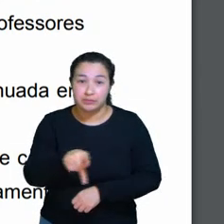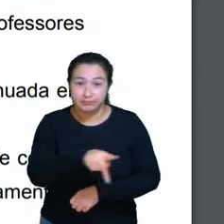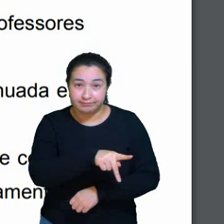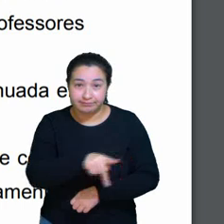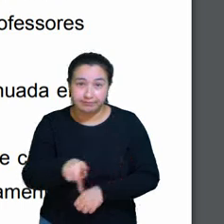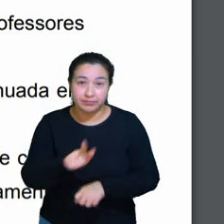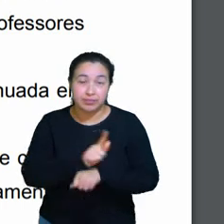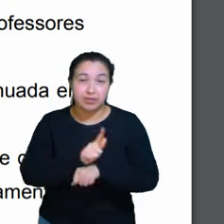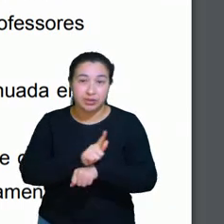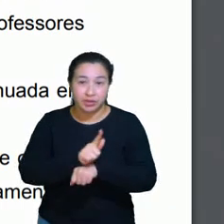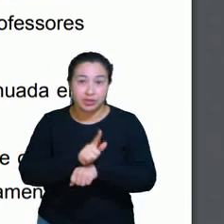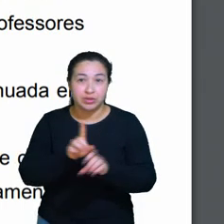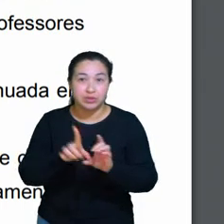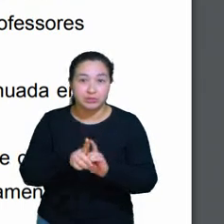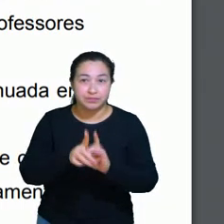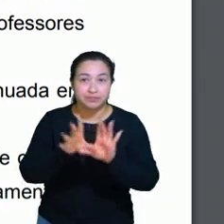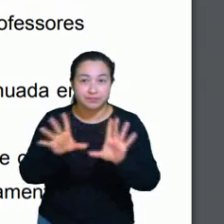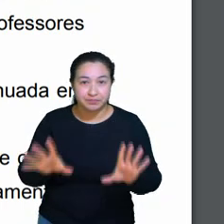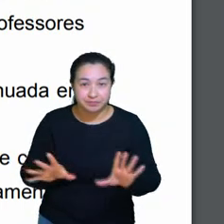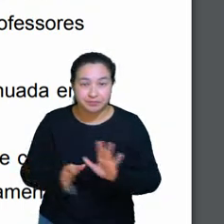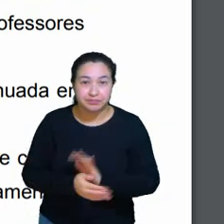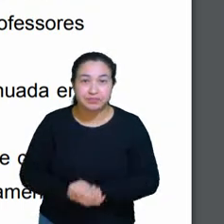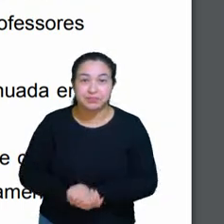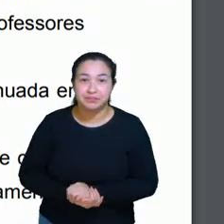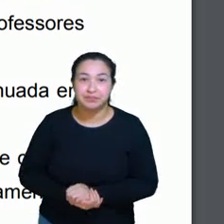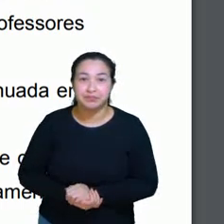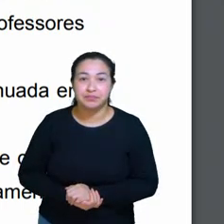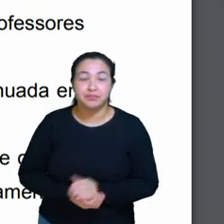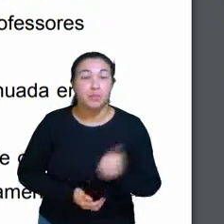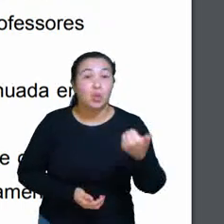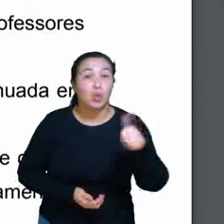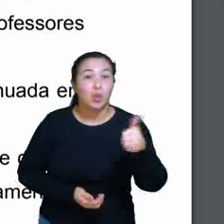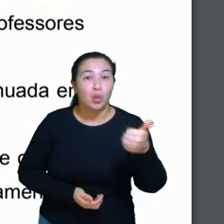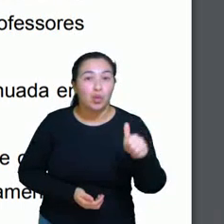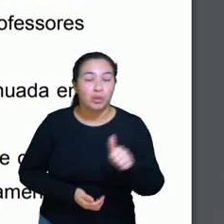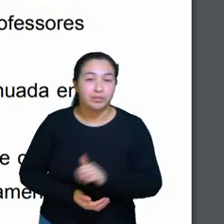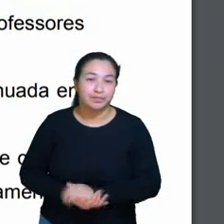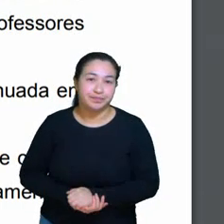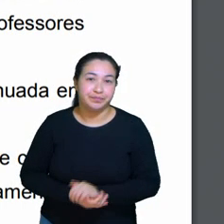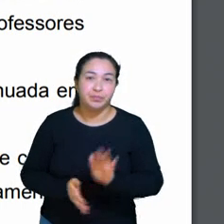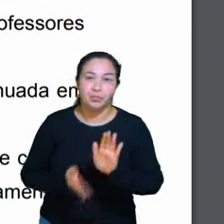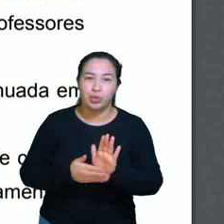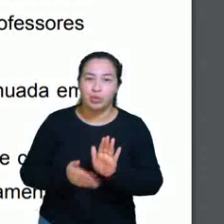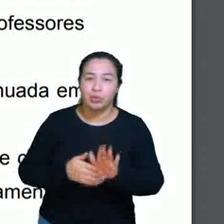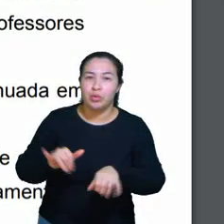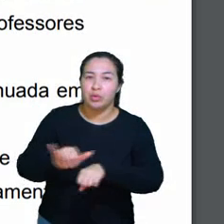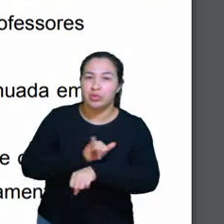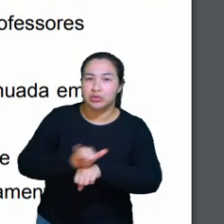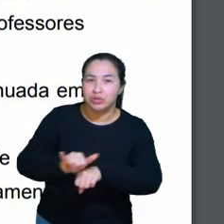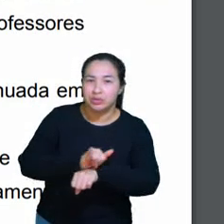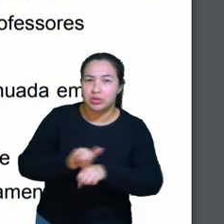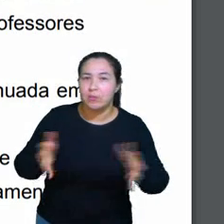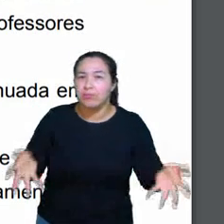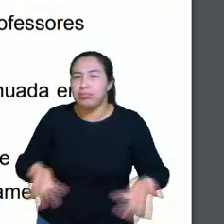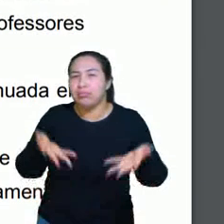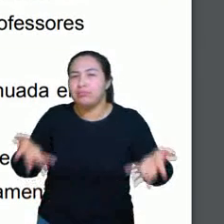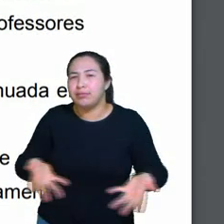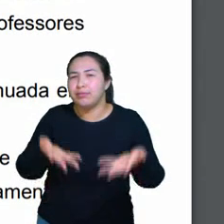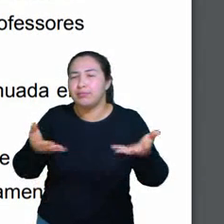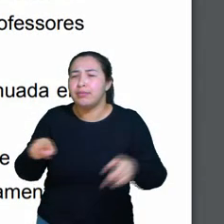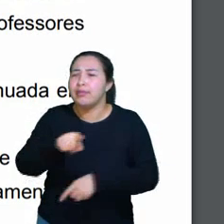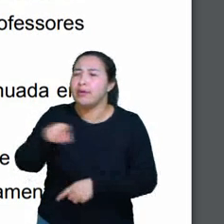gestão democrática propor estratégias para fomentar